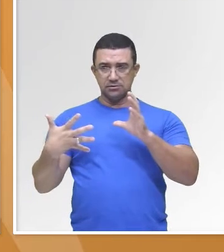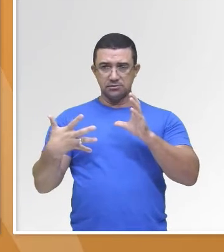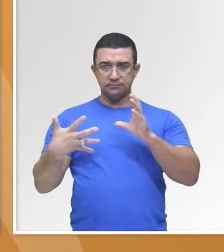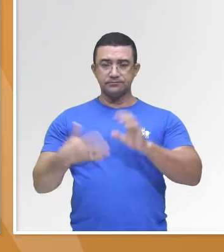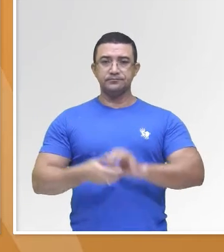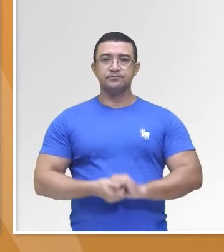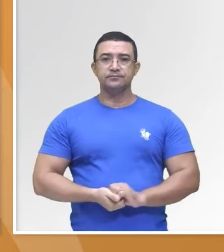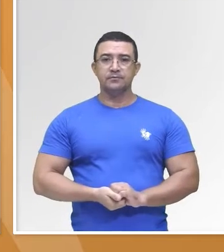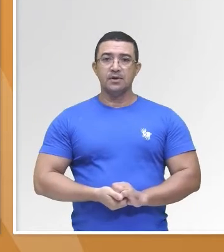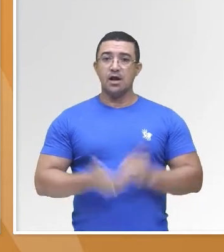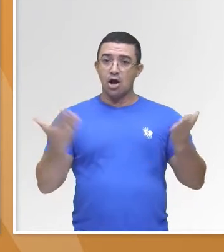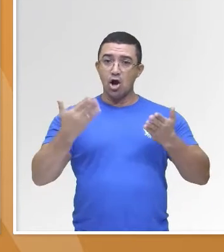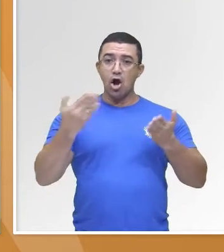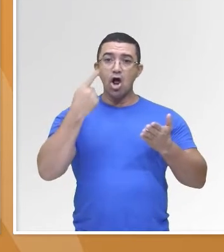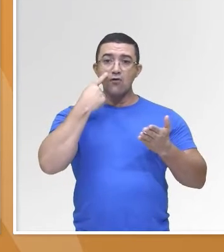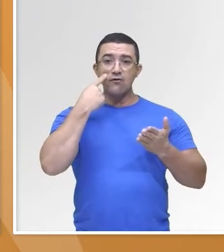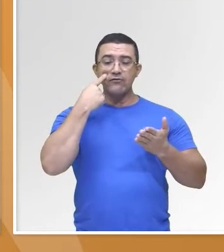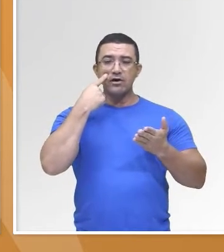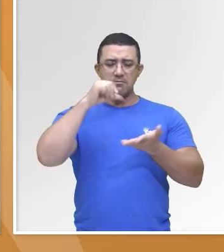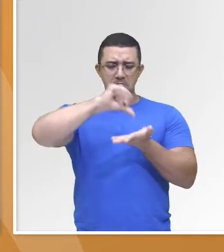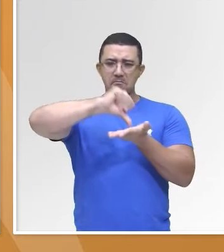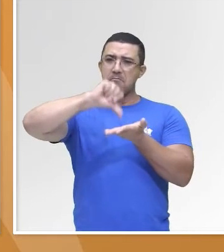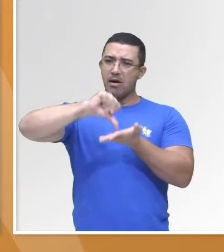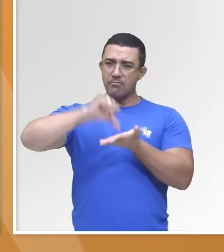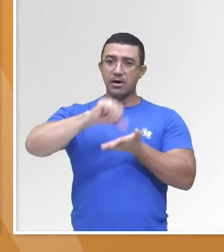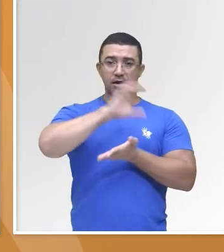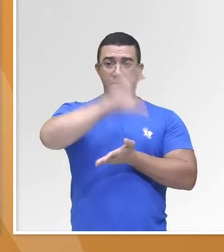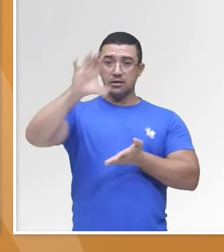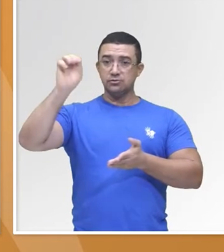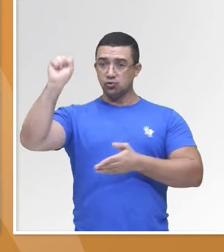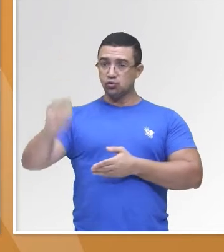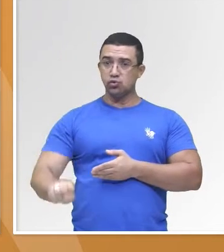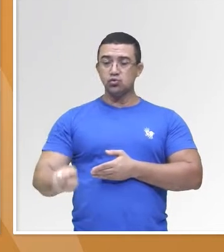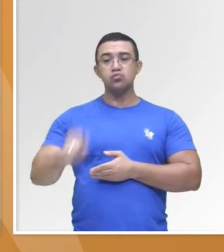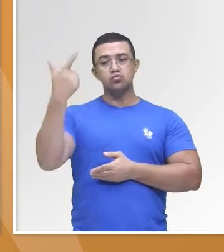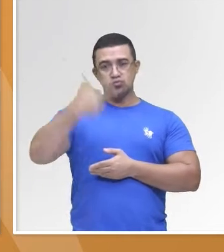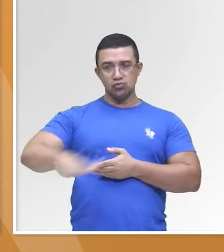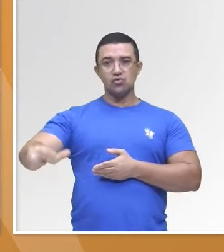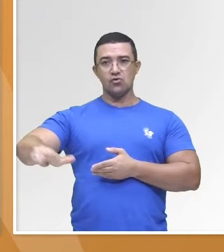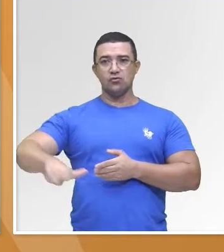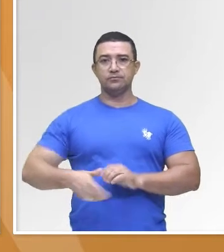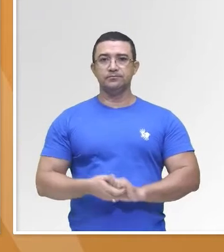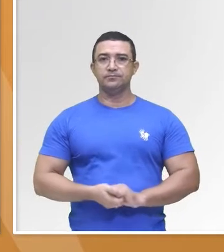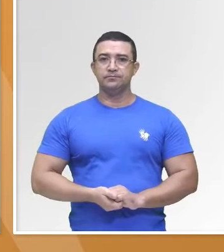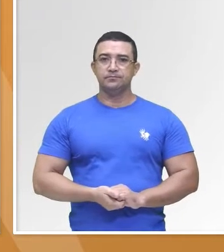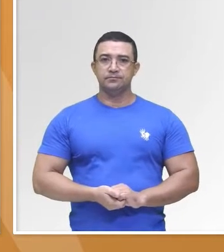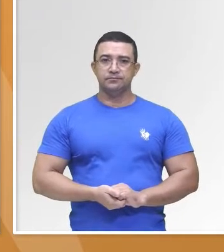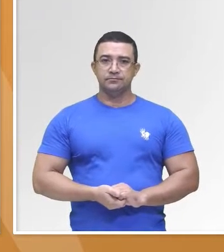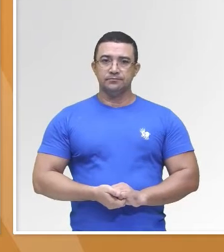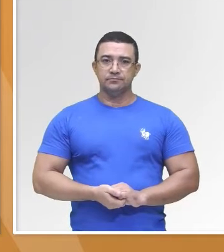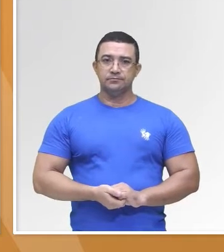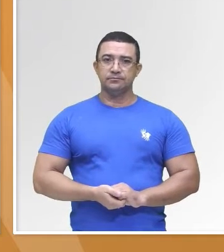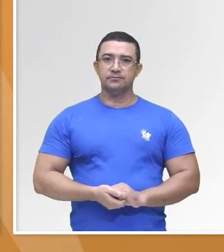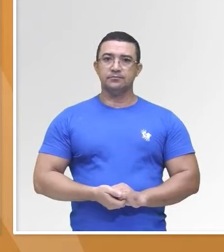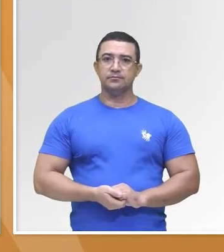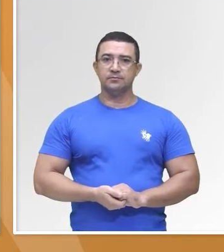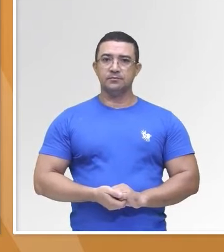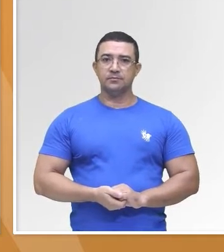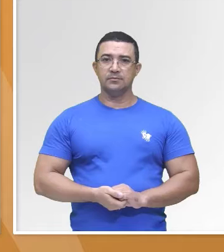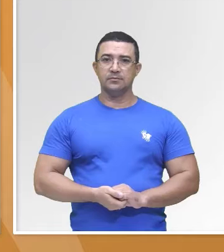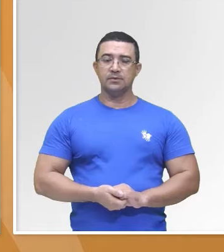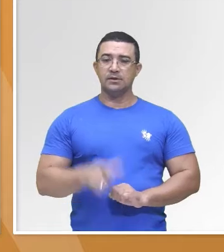agora a gente vai verificar o mapa da região sul novamente, tá? Olha aí. Temos aí então,